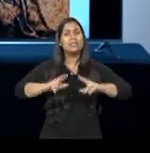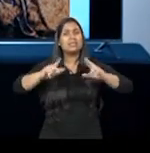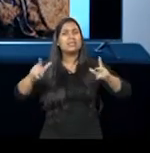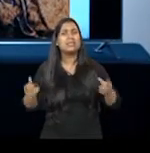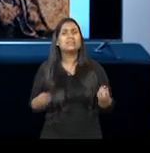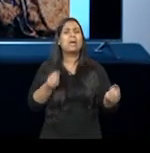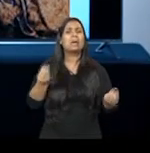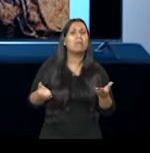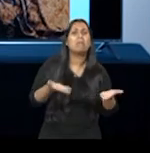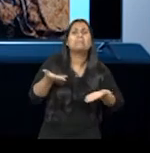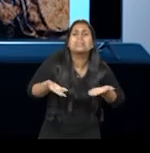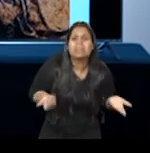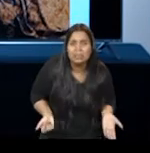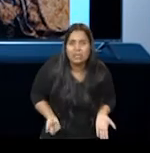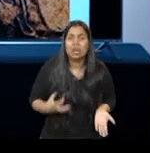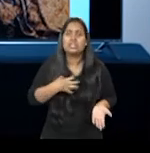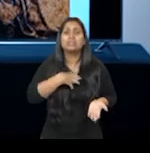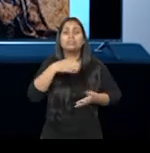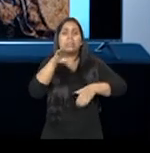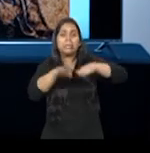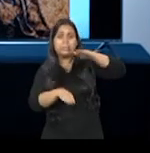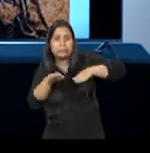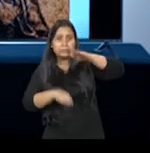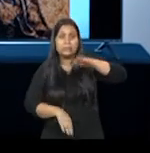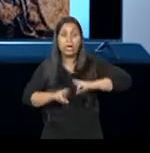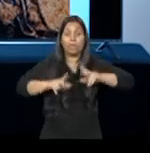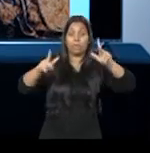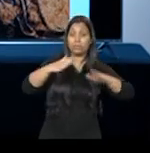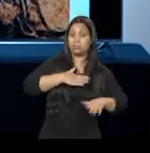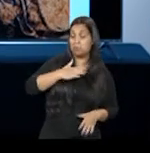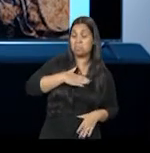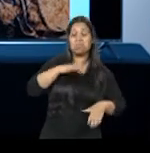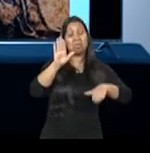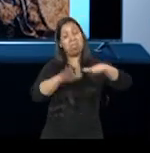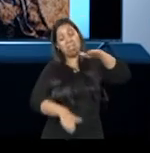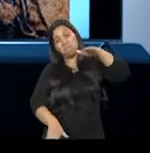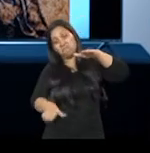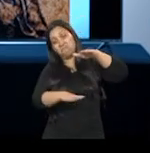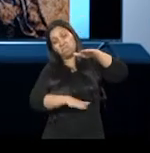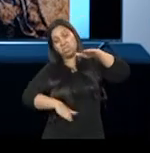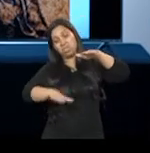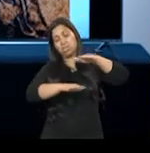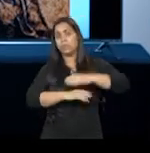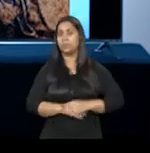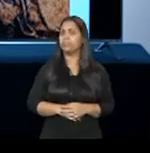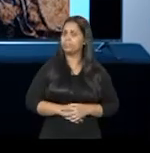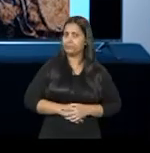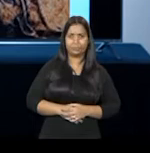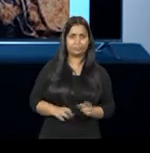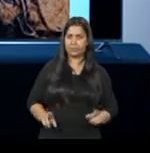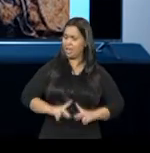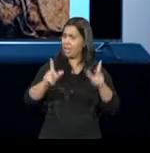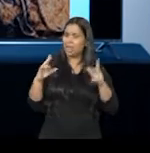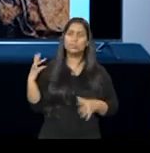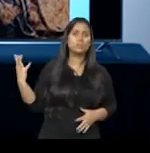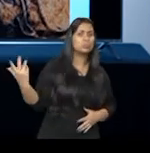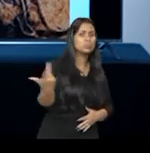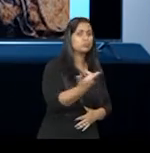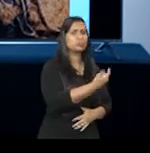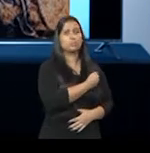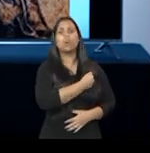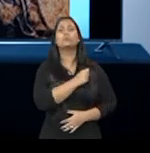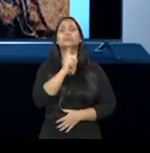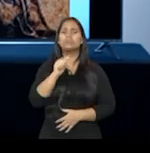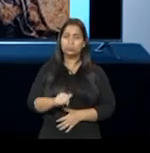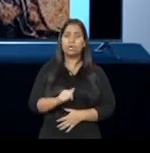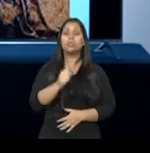foram tratadas como algo desigual. O que é diferente de mim é inferior. Isso está errado, pessoal. Todos nós somos seres humanos